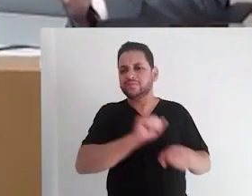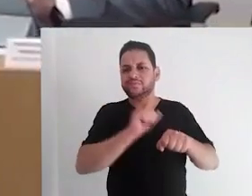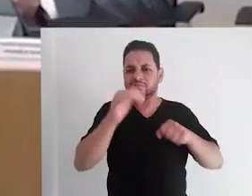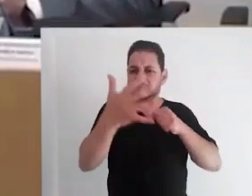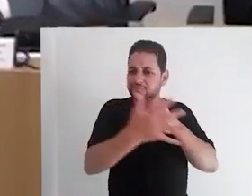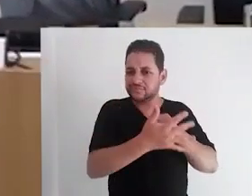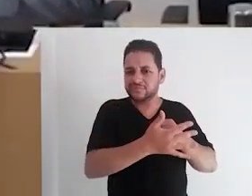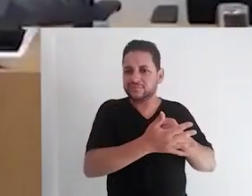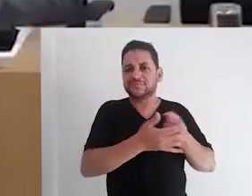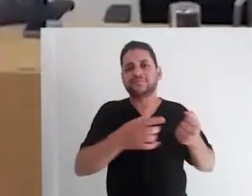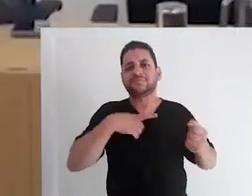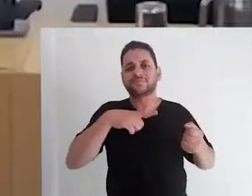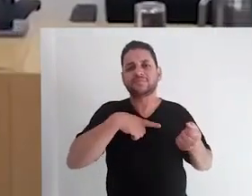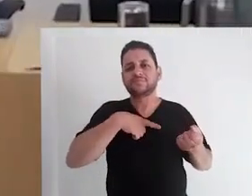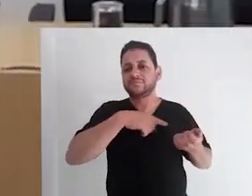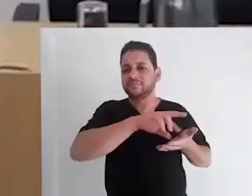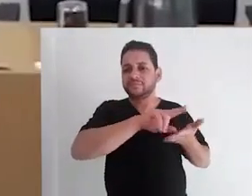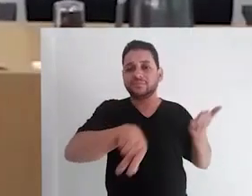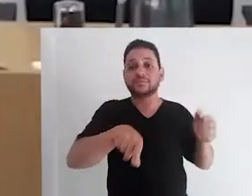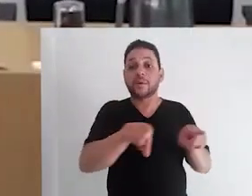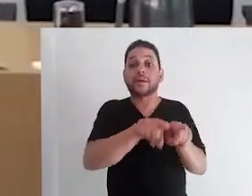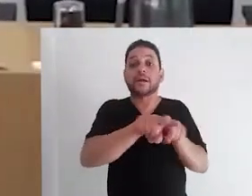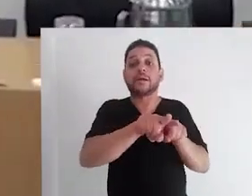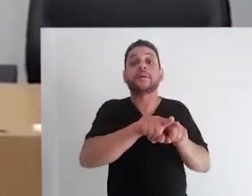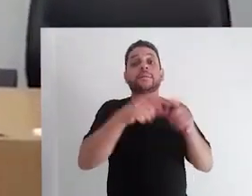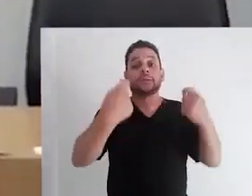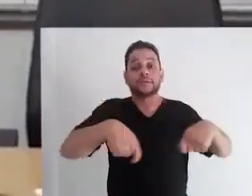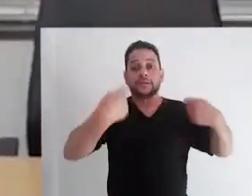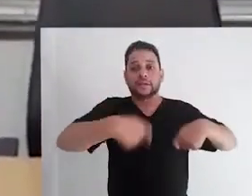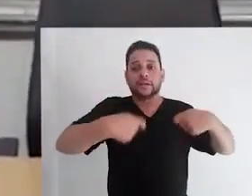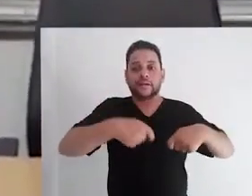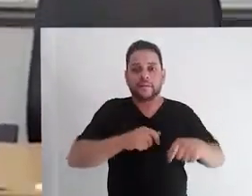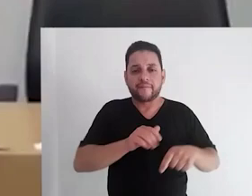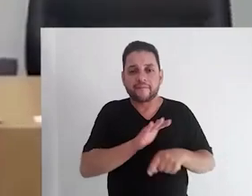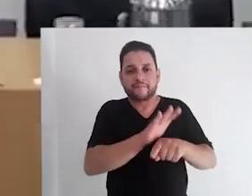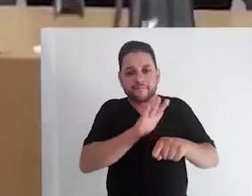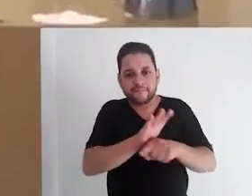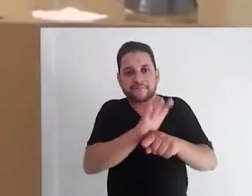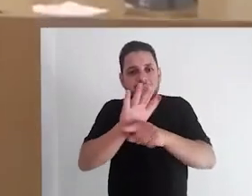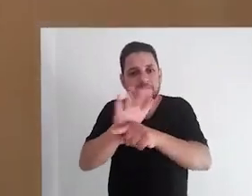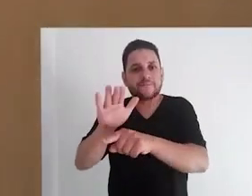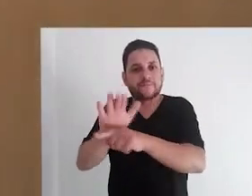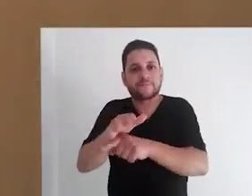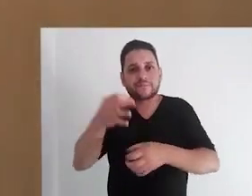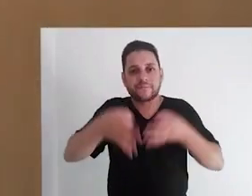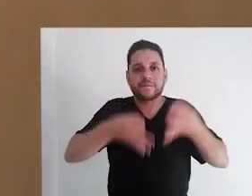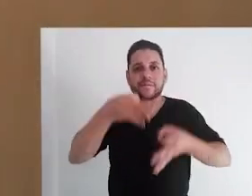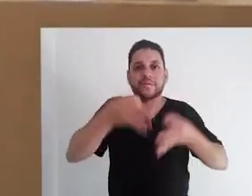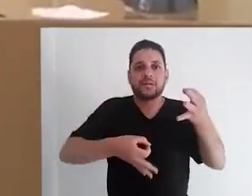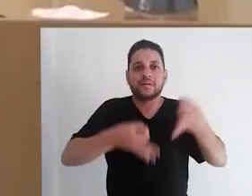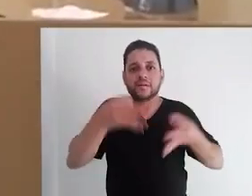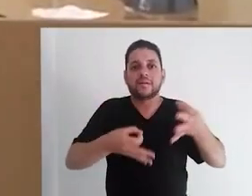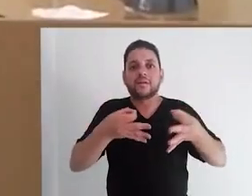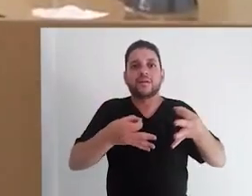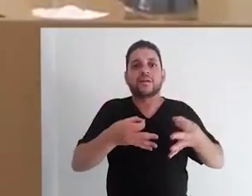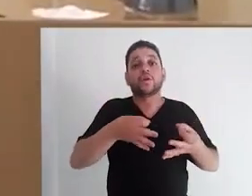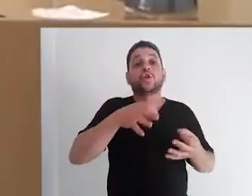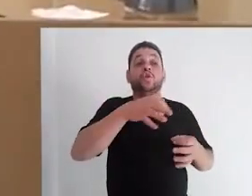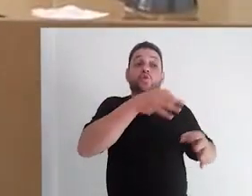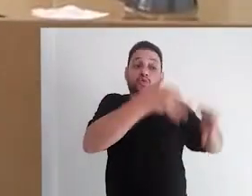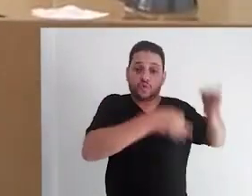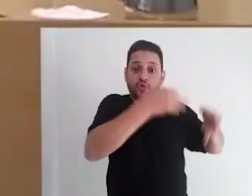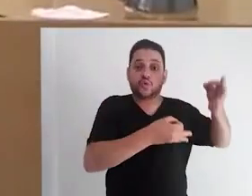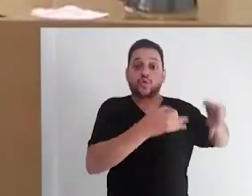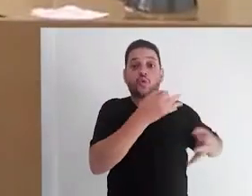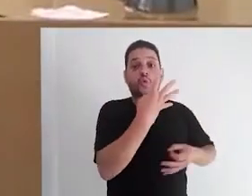necessidade de se garantir a continuidade da prestação jurisdicional. Então, a Justiça 4.0 era um programa que